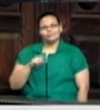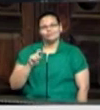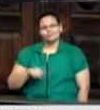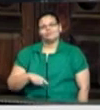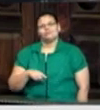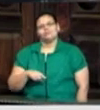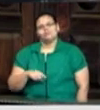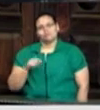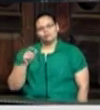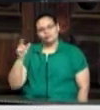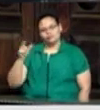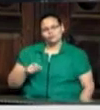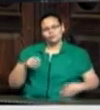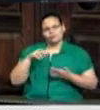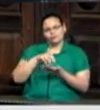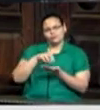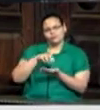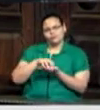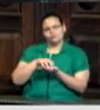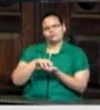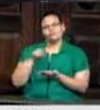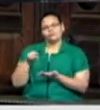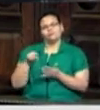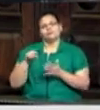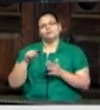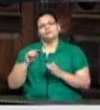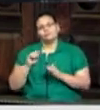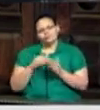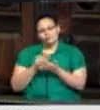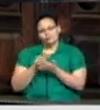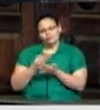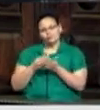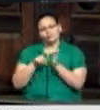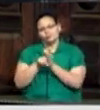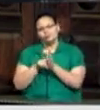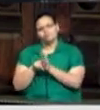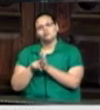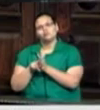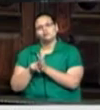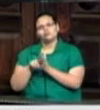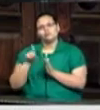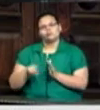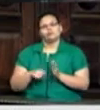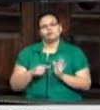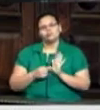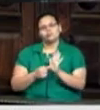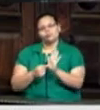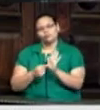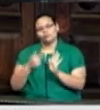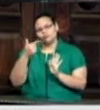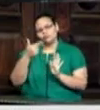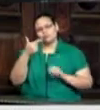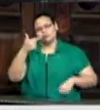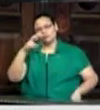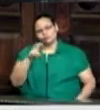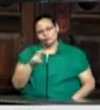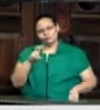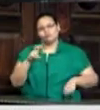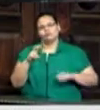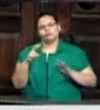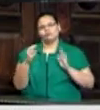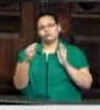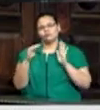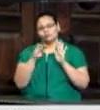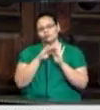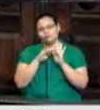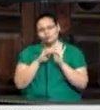de Homicídio está preparando um estudo que apresentará 25 medidas